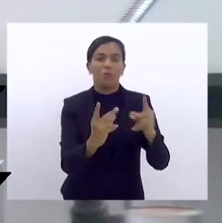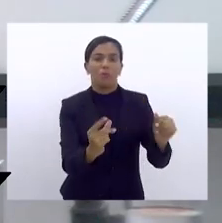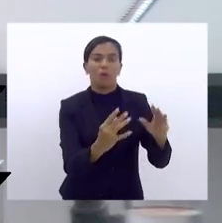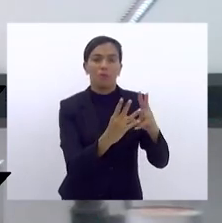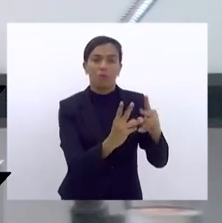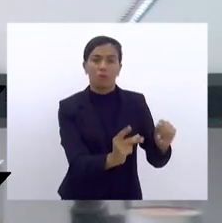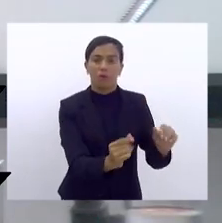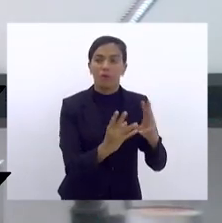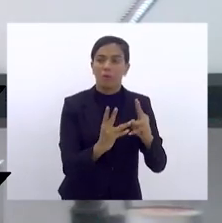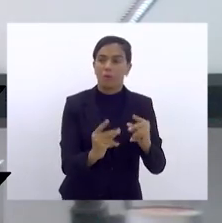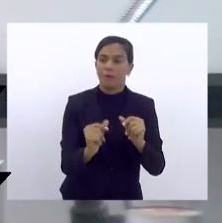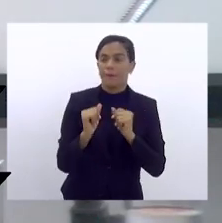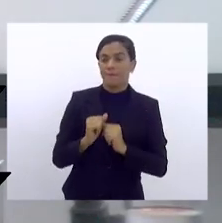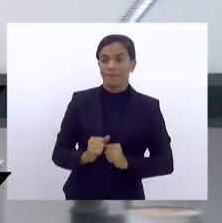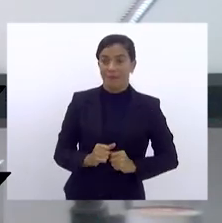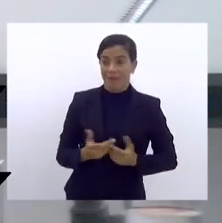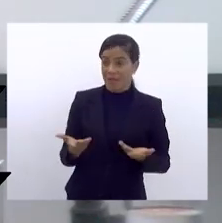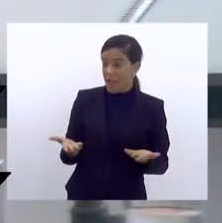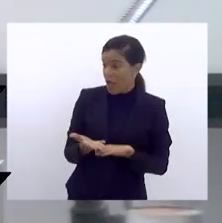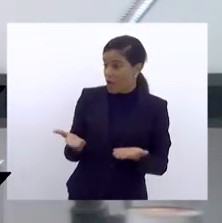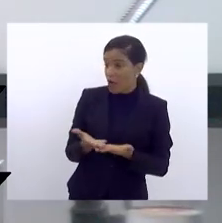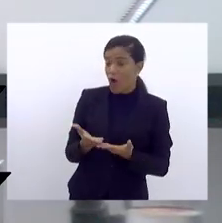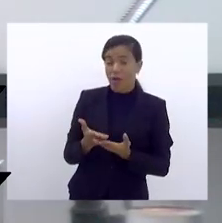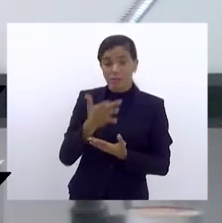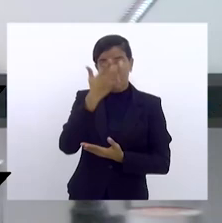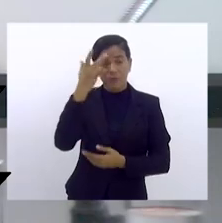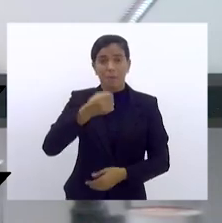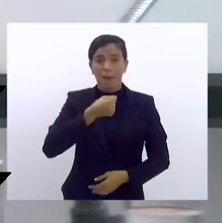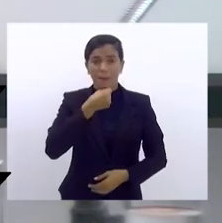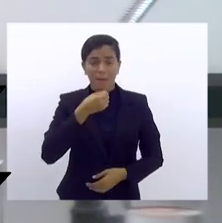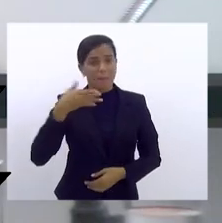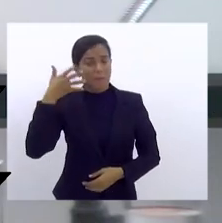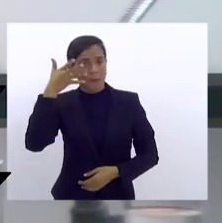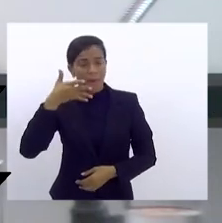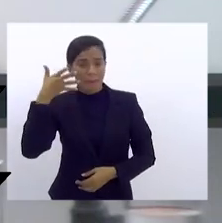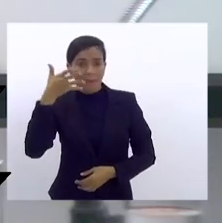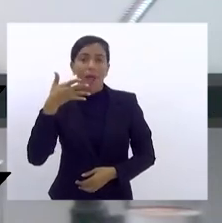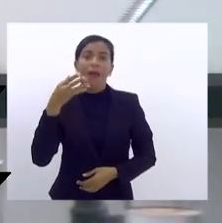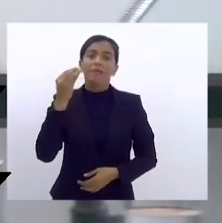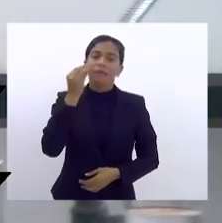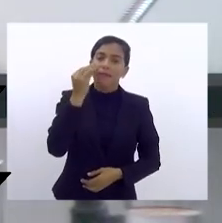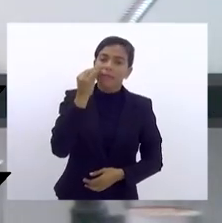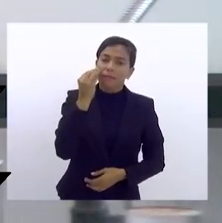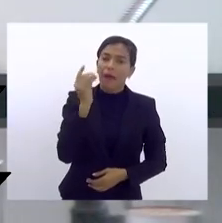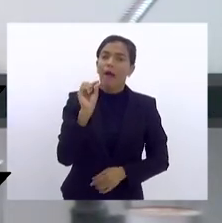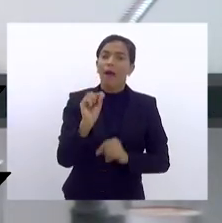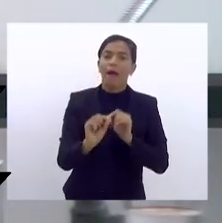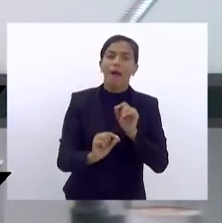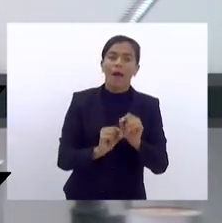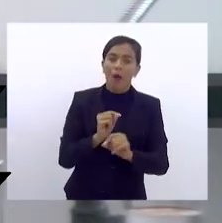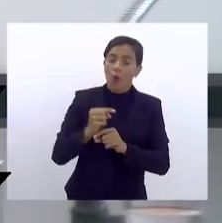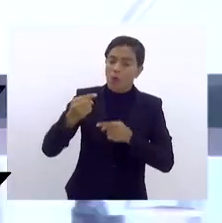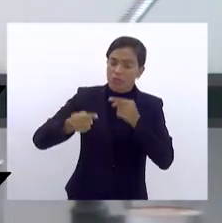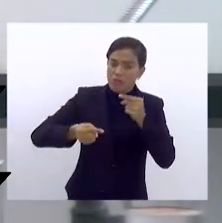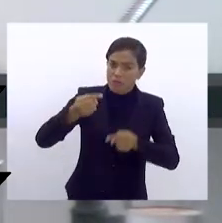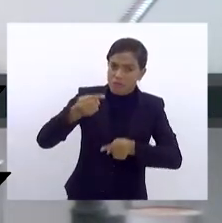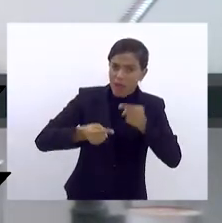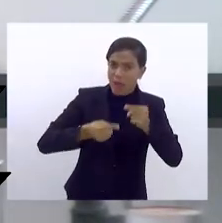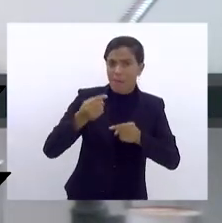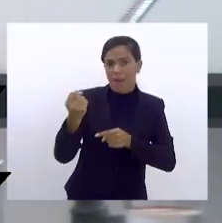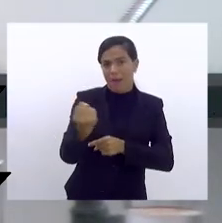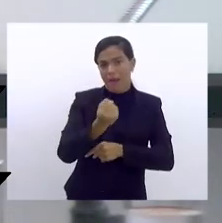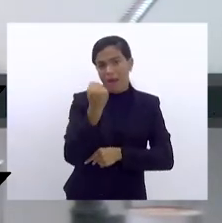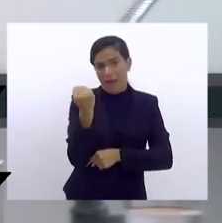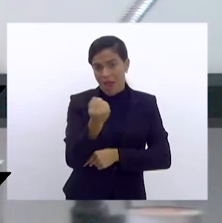ouviu aqui dos palestrantes dos expositores é talvez tentar colocar o debate desse problema grave